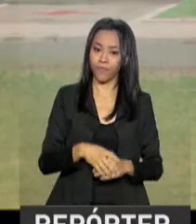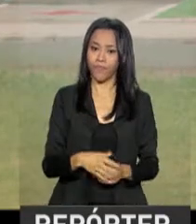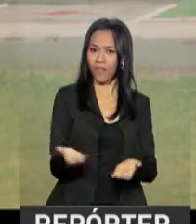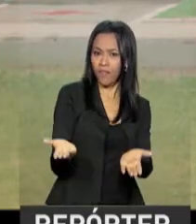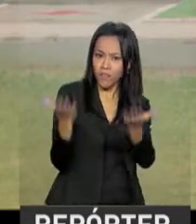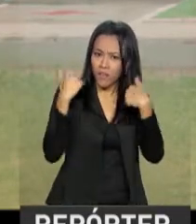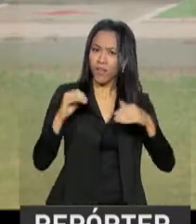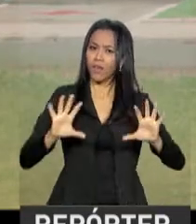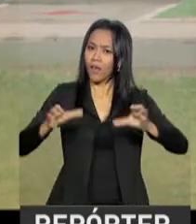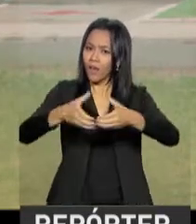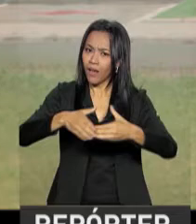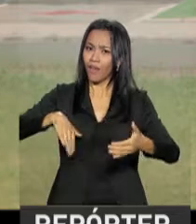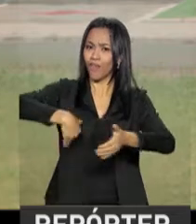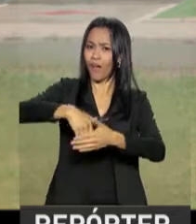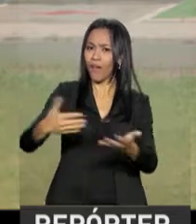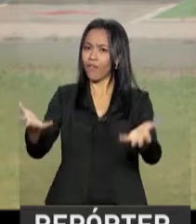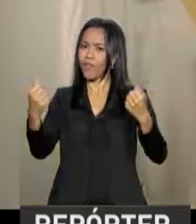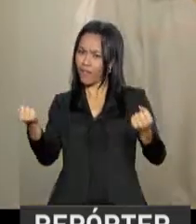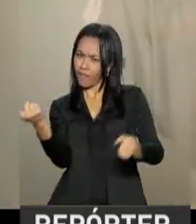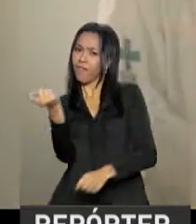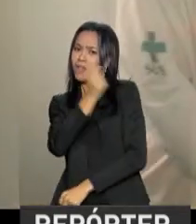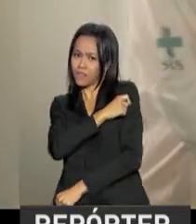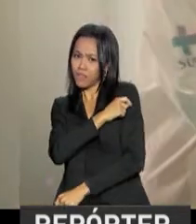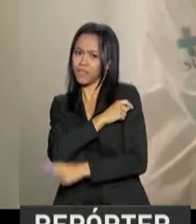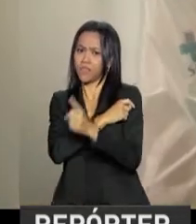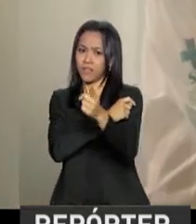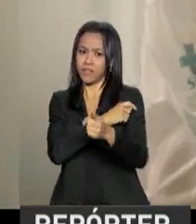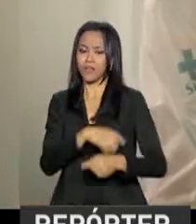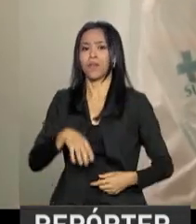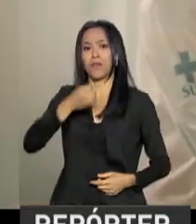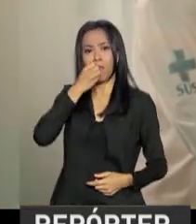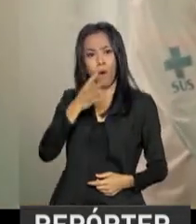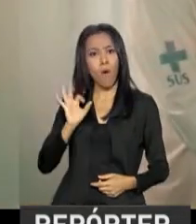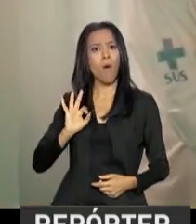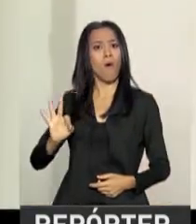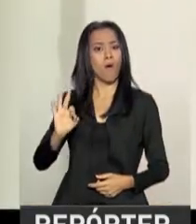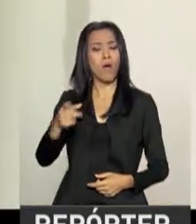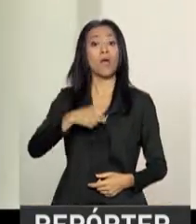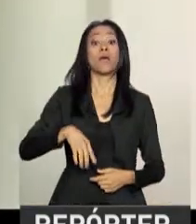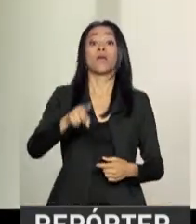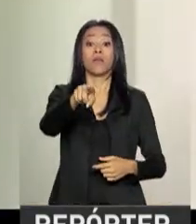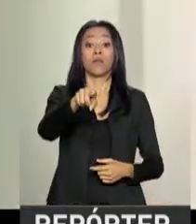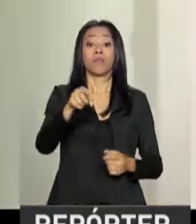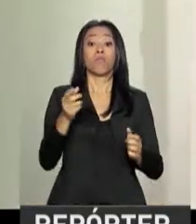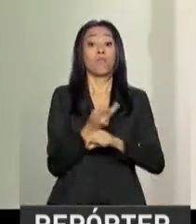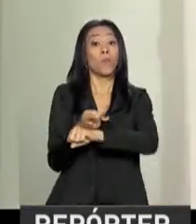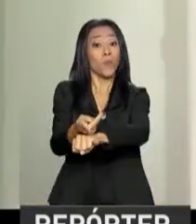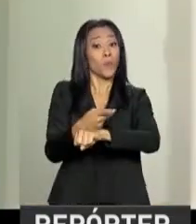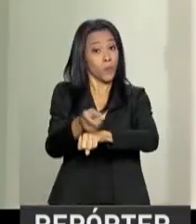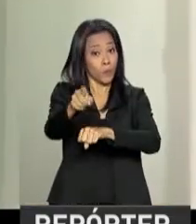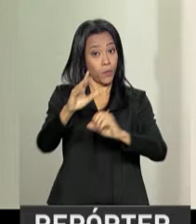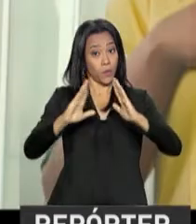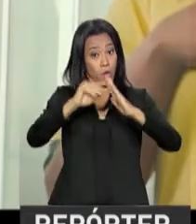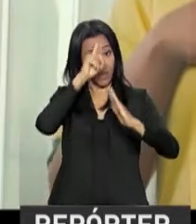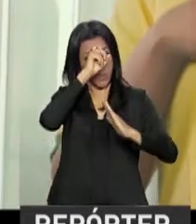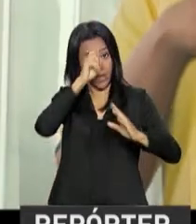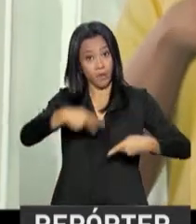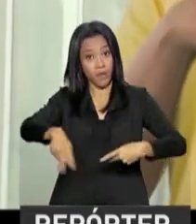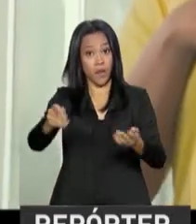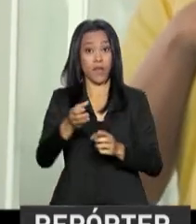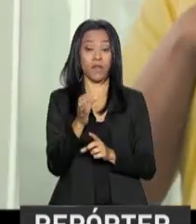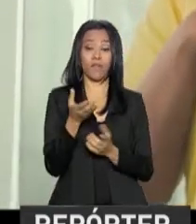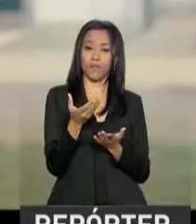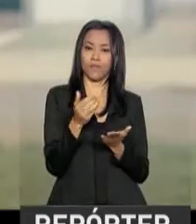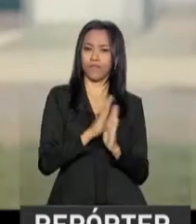para o time que venceu o grito a sinistro ou a rede de 23 de abril a 1º de julho procure uma unidade de saúde levem a caderneta de